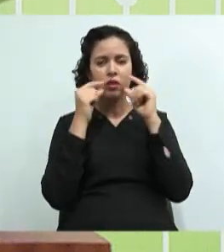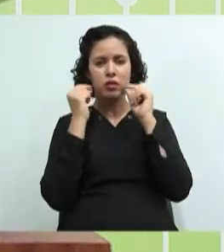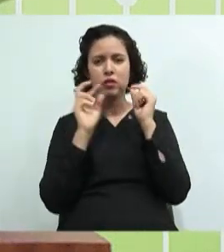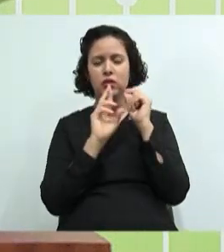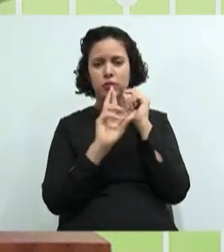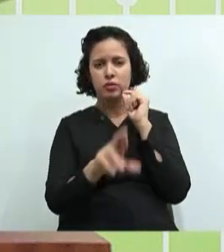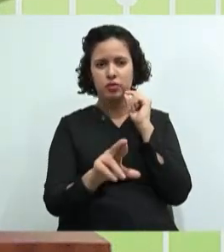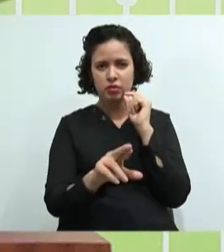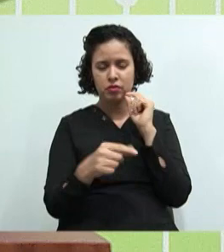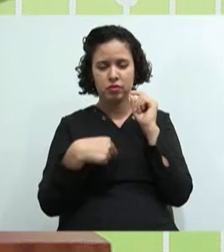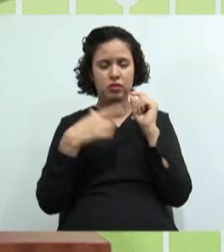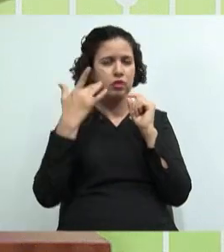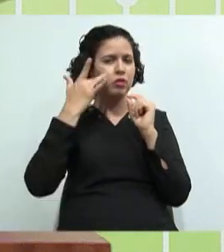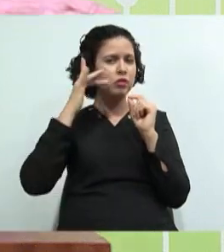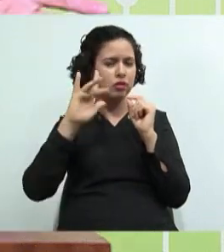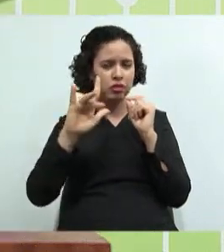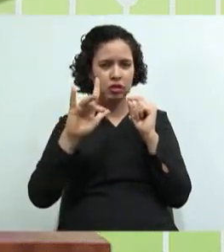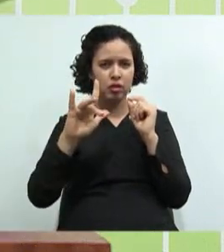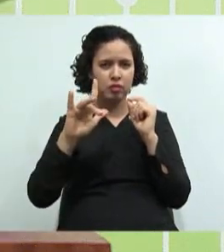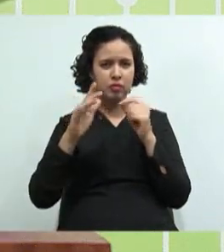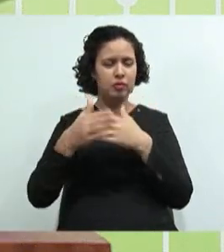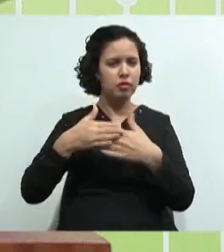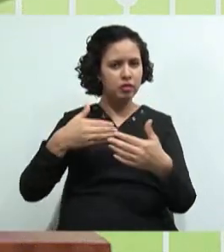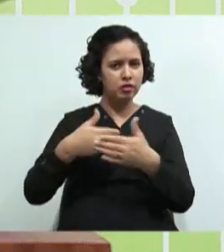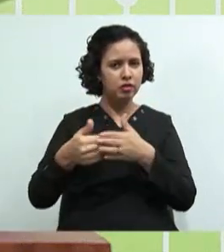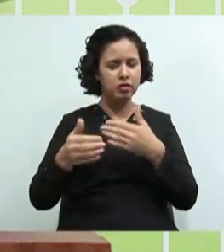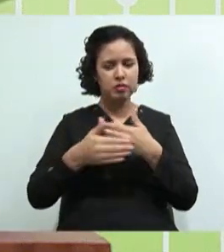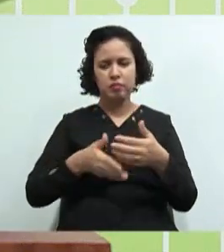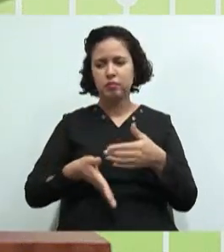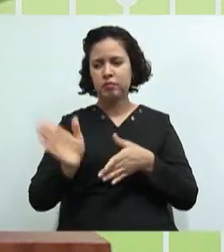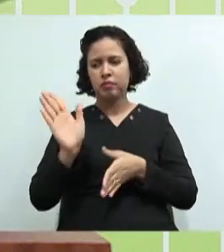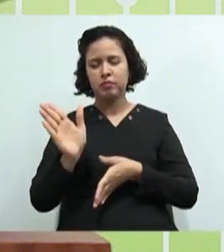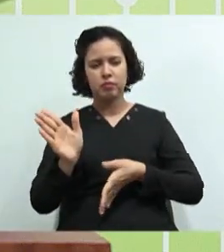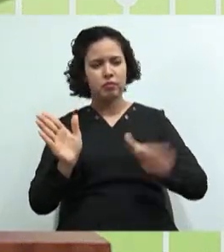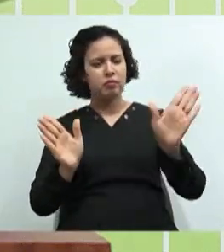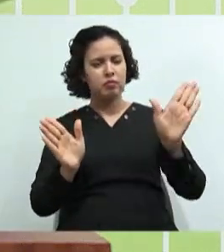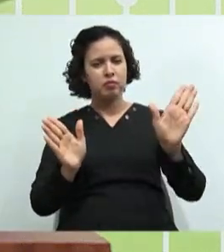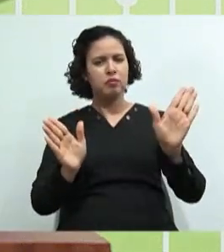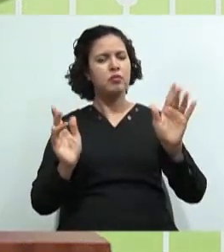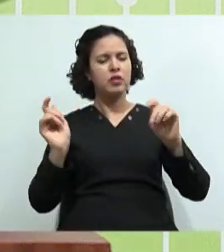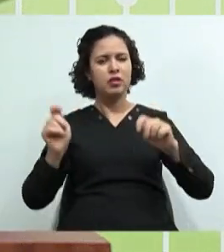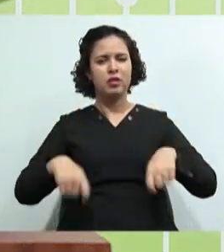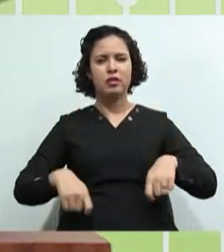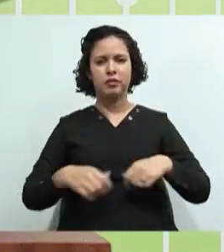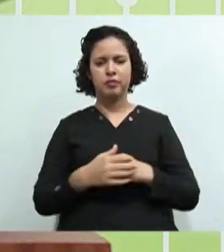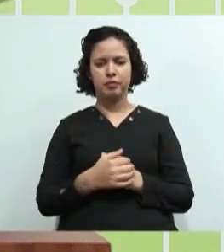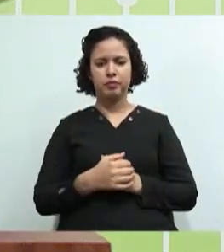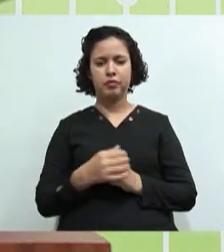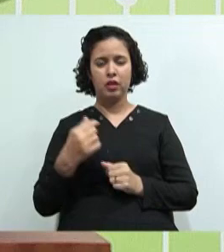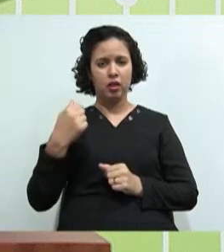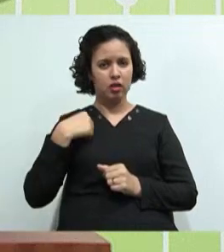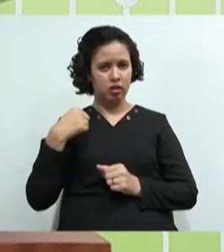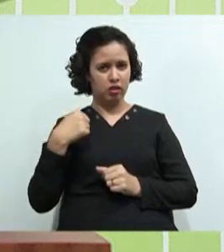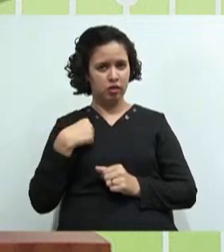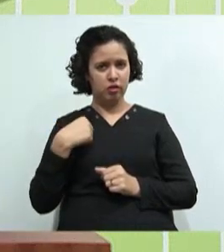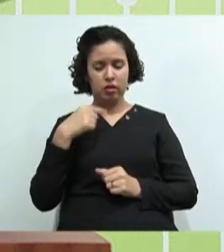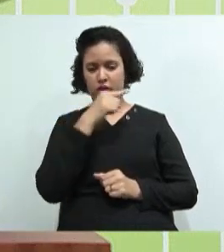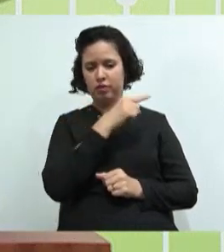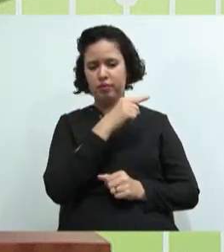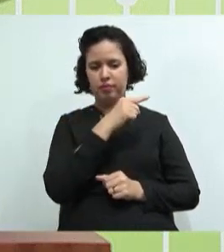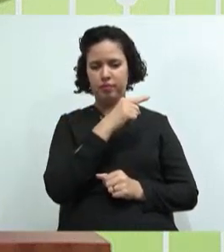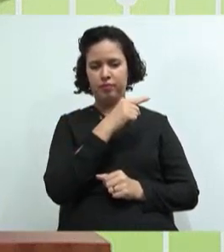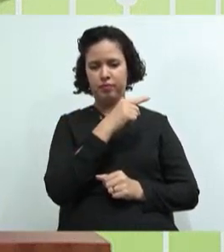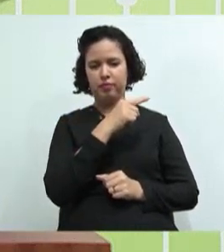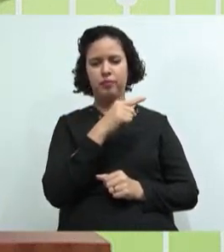se você não sabe onde quer chegar, qualquer caminho serve. E aí eu te pergunto, eu professor, estou te perguntando, aluno que está aí